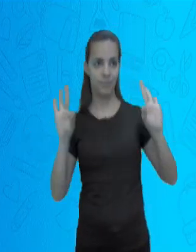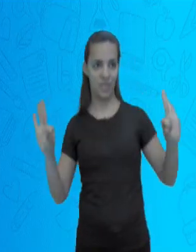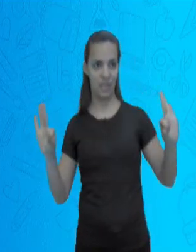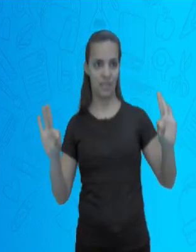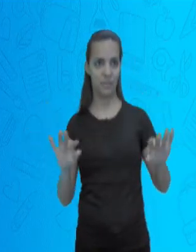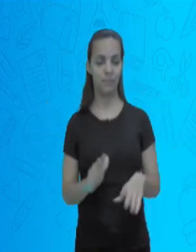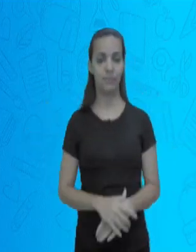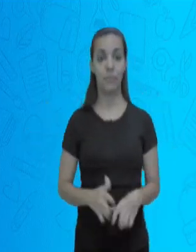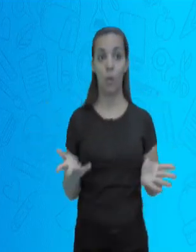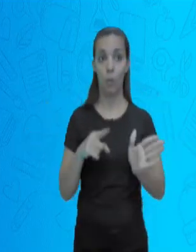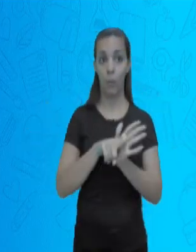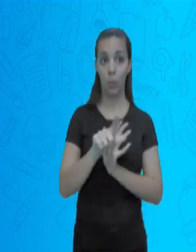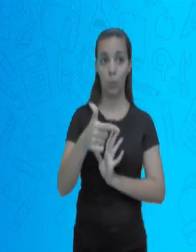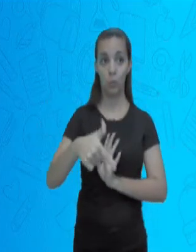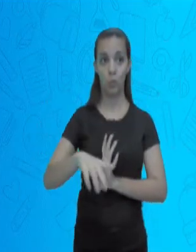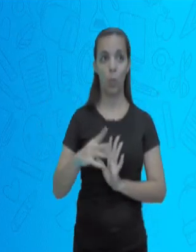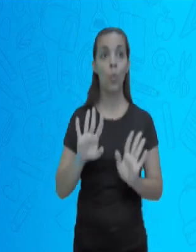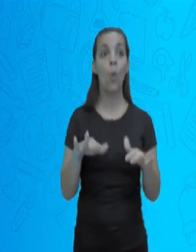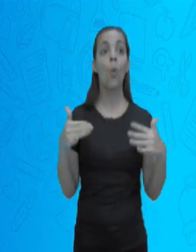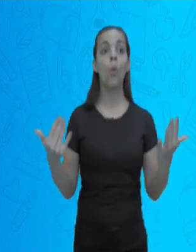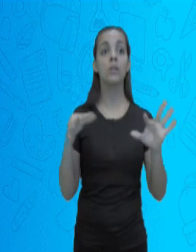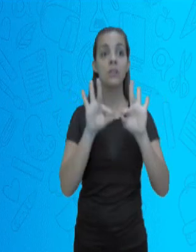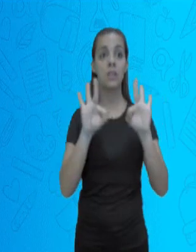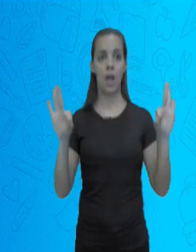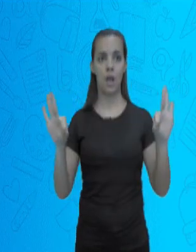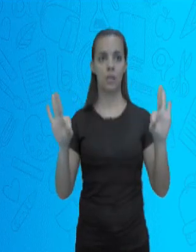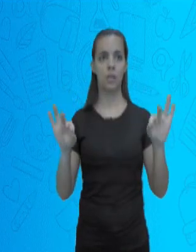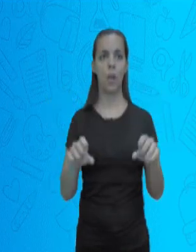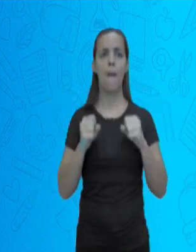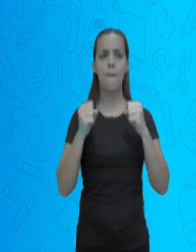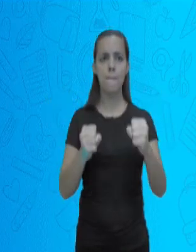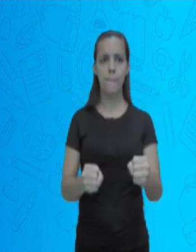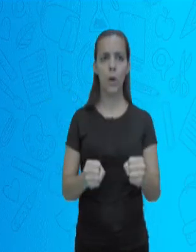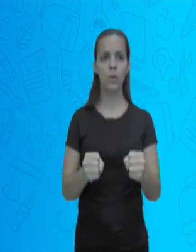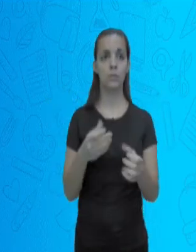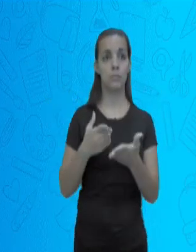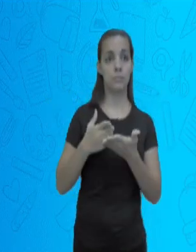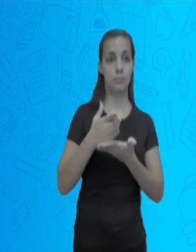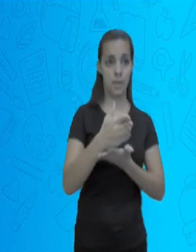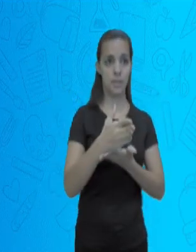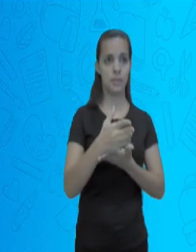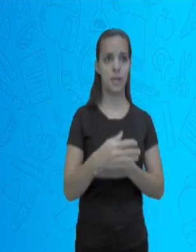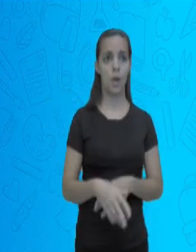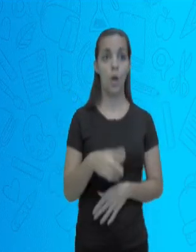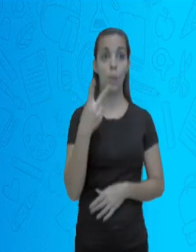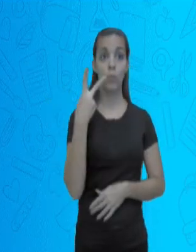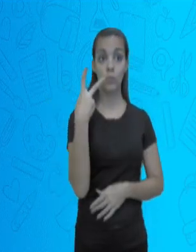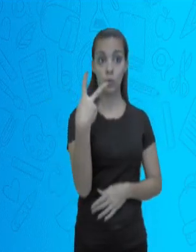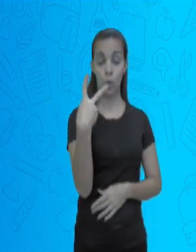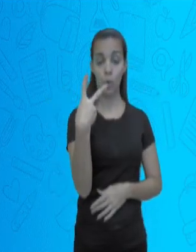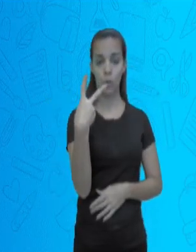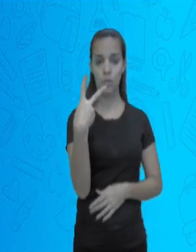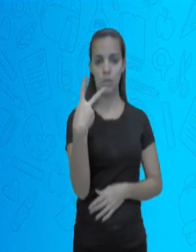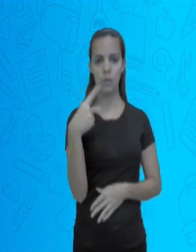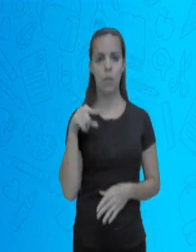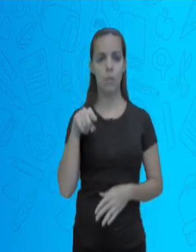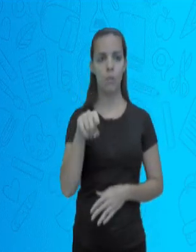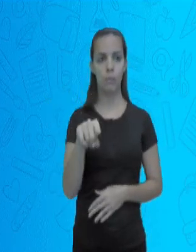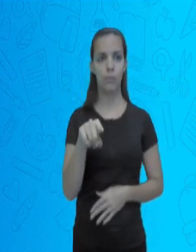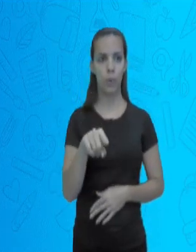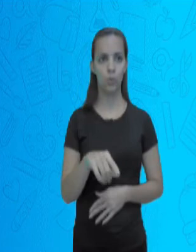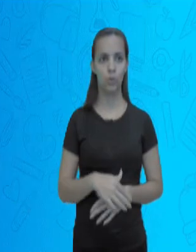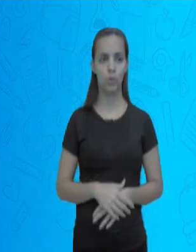Quantas retas podem passar por dois pontos distintos? Vamos imaginar aqui, eu